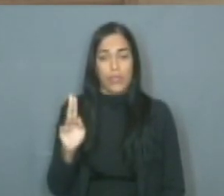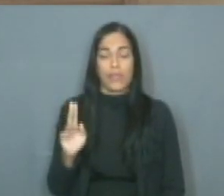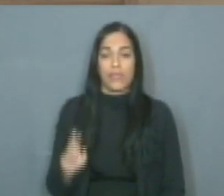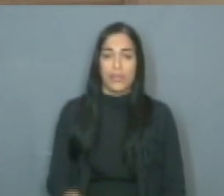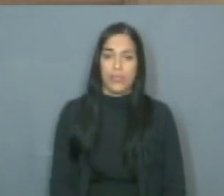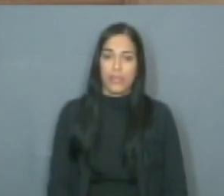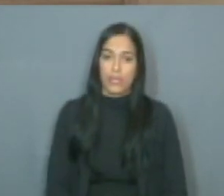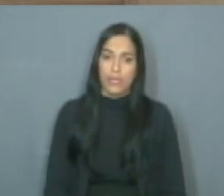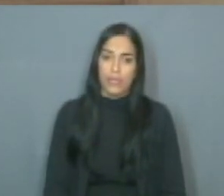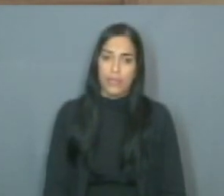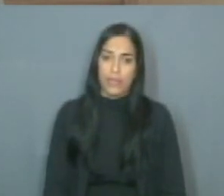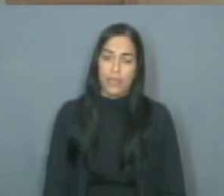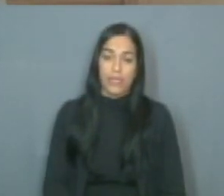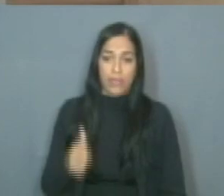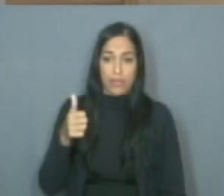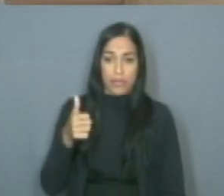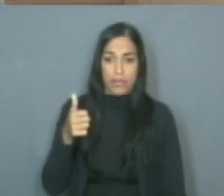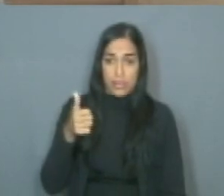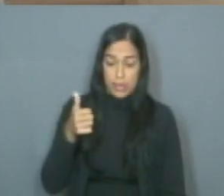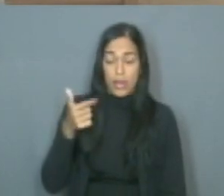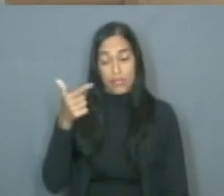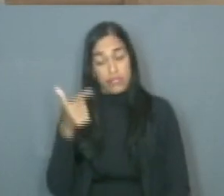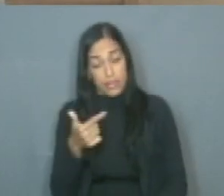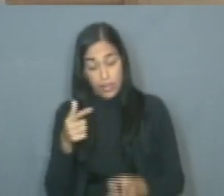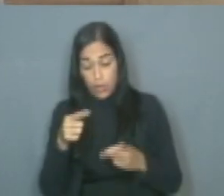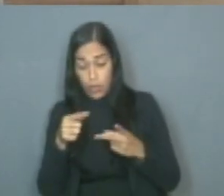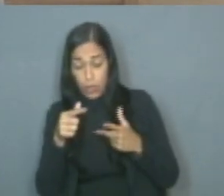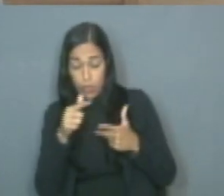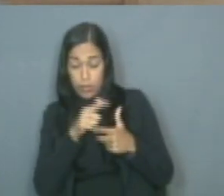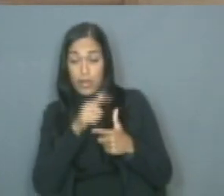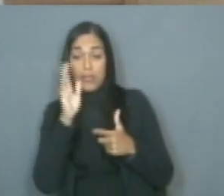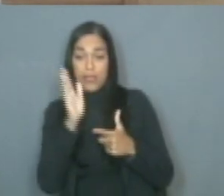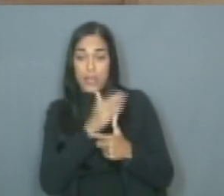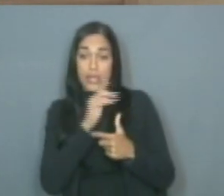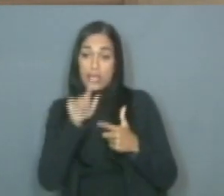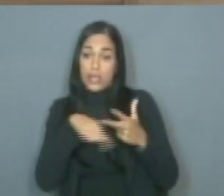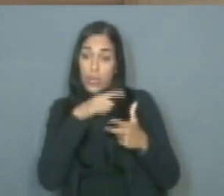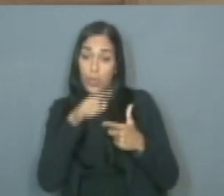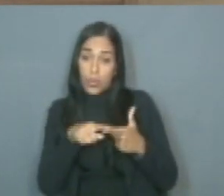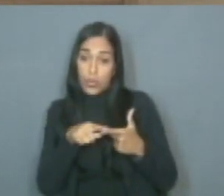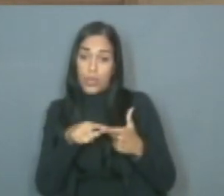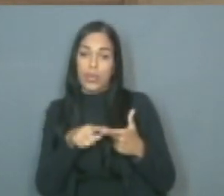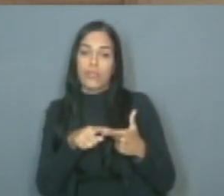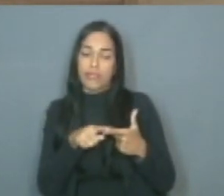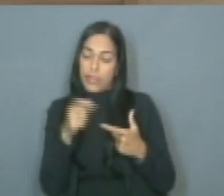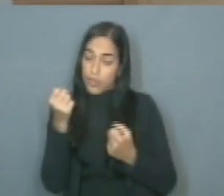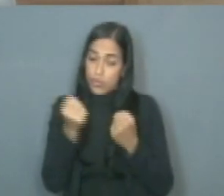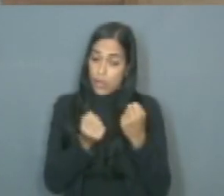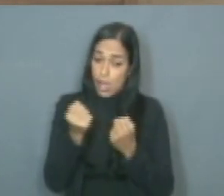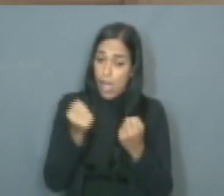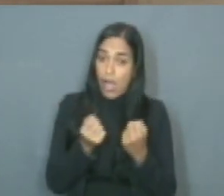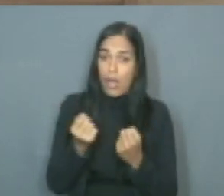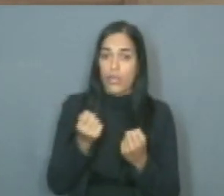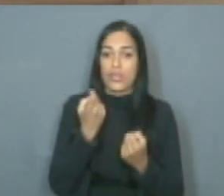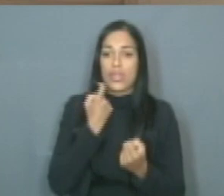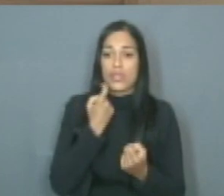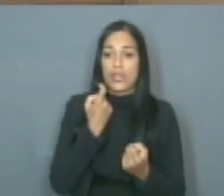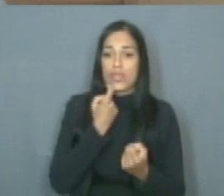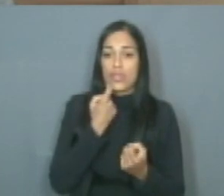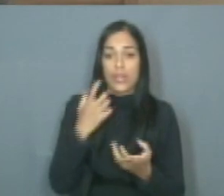ponto. Segundo ponto é que, às vezes, esses veículos eles são guinchados na